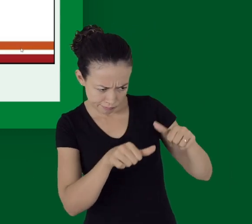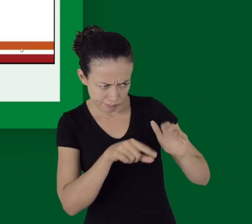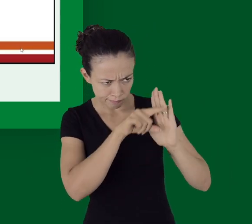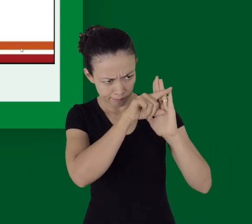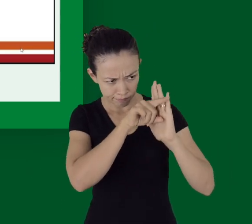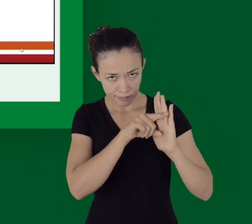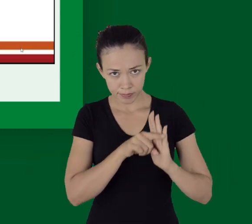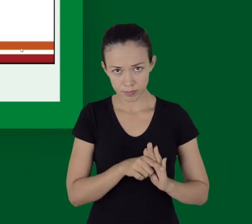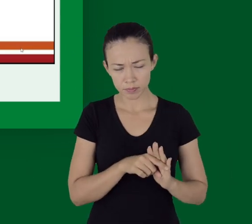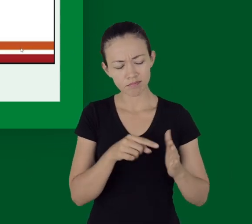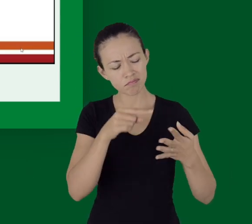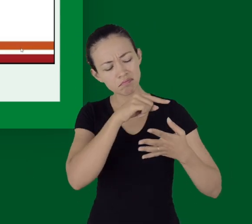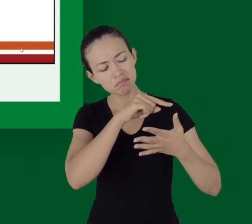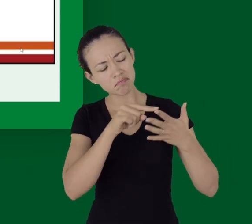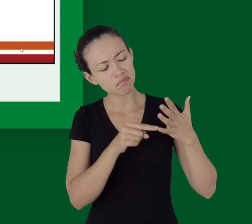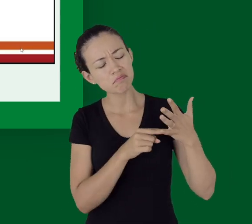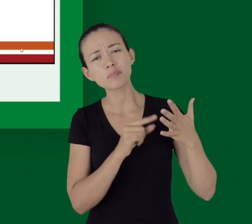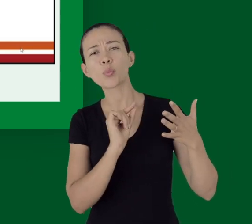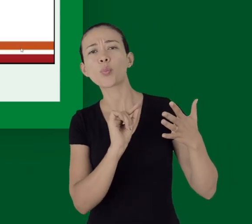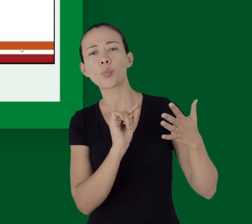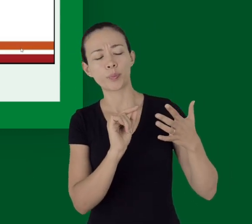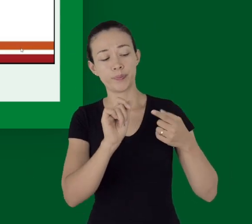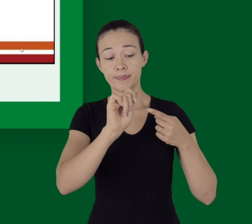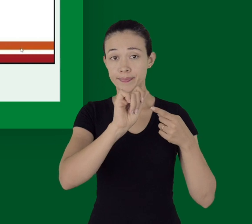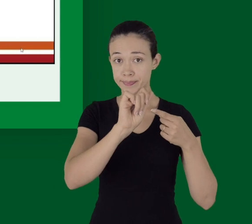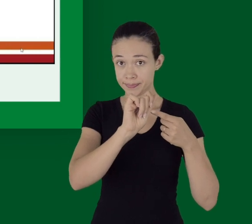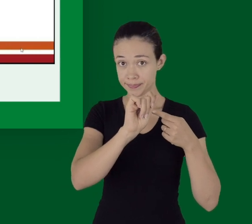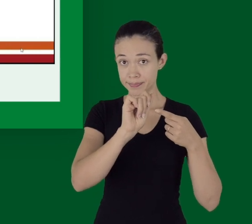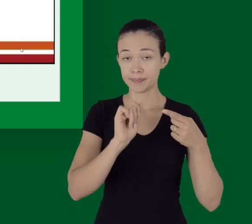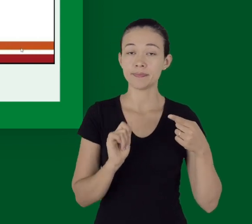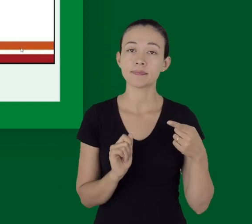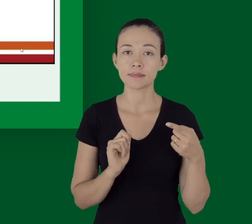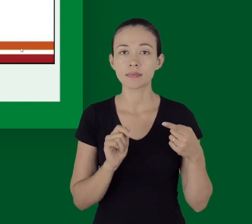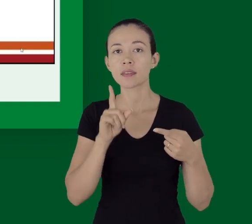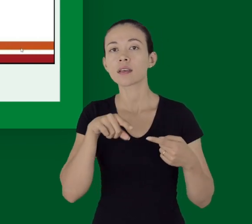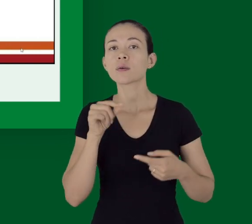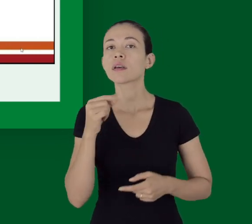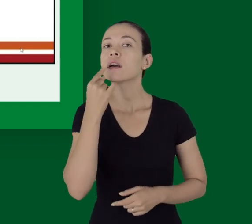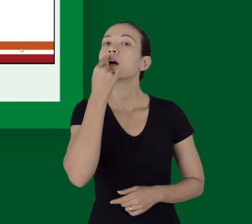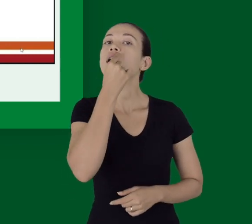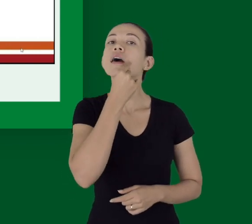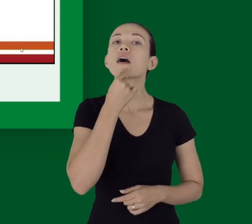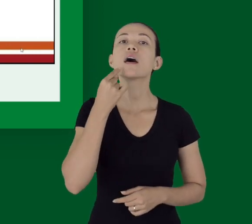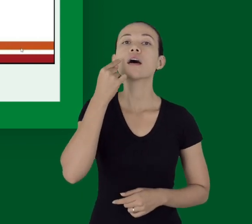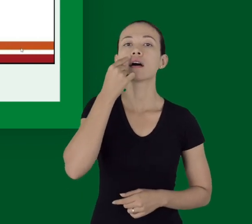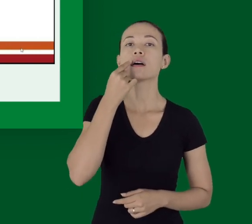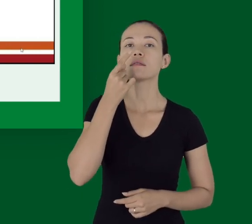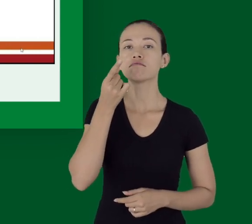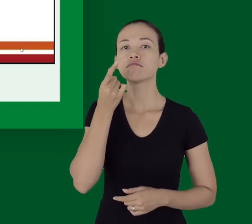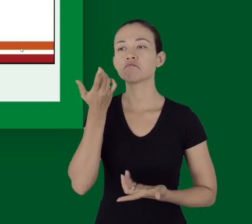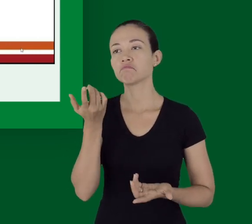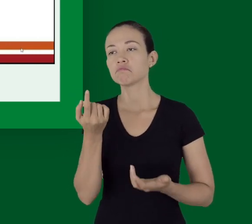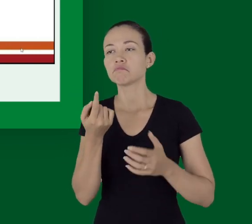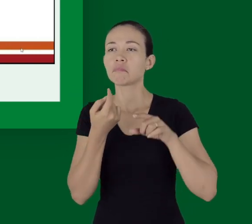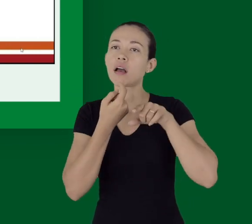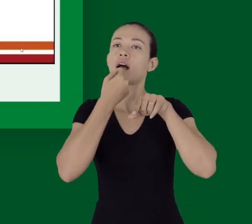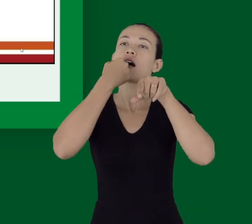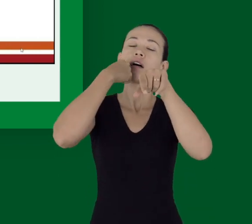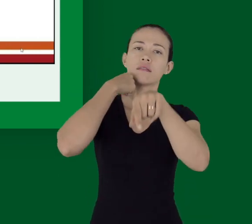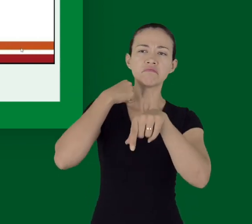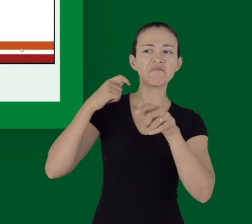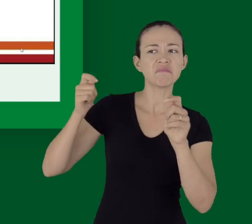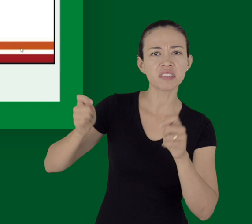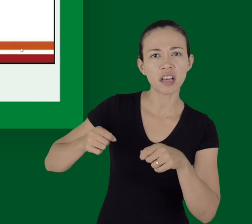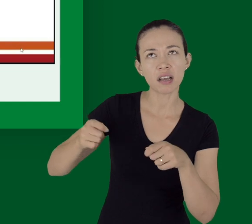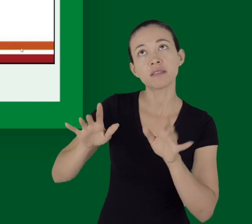do exame físico, da anamnese, né? Então, o que seria o A? O A, vias aéreas pérvias. Vias aéreas pérvias é